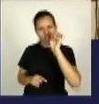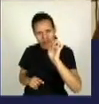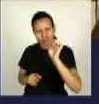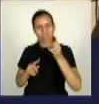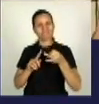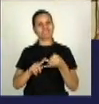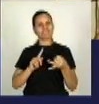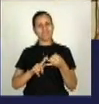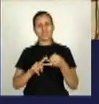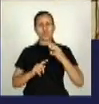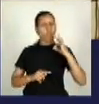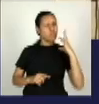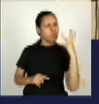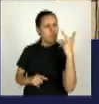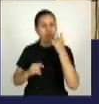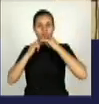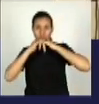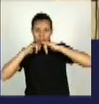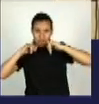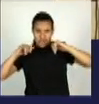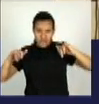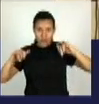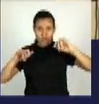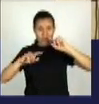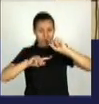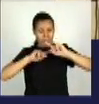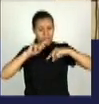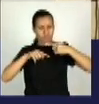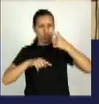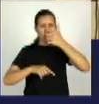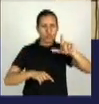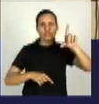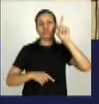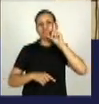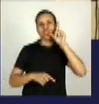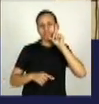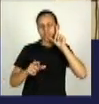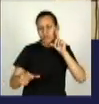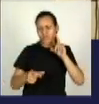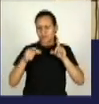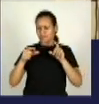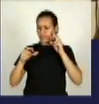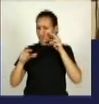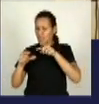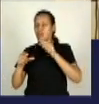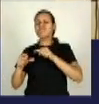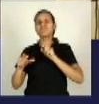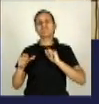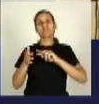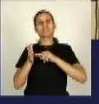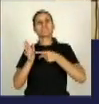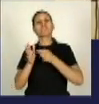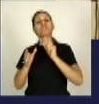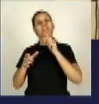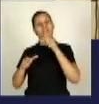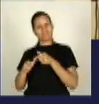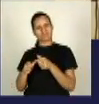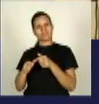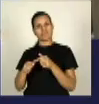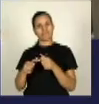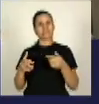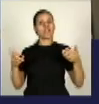concentração. Quer dizer, ele tem que ter uma série de informações para, quando eu entrar em contato com aquela unidade, eu saber o que significa